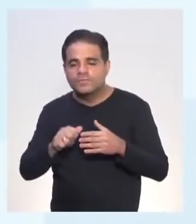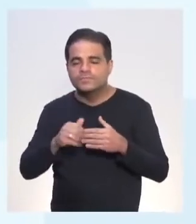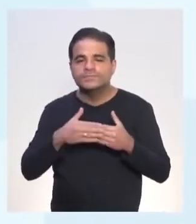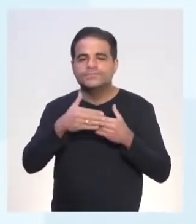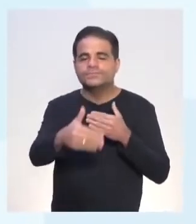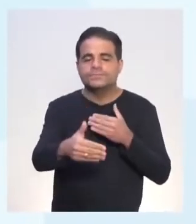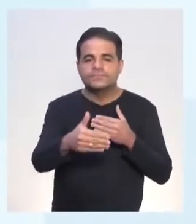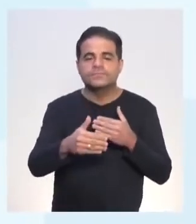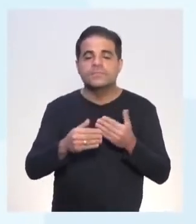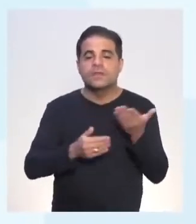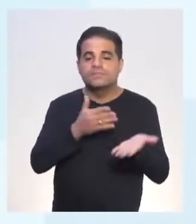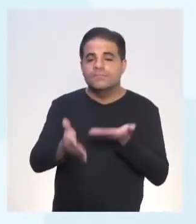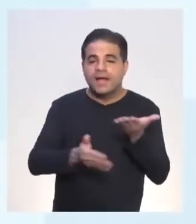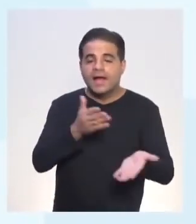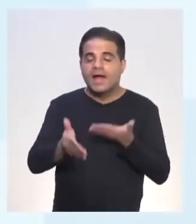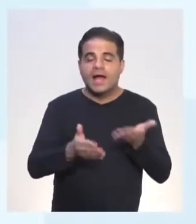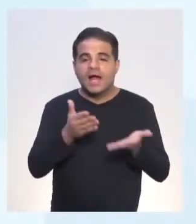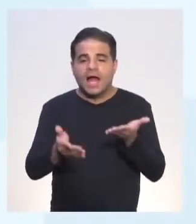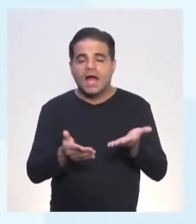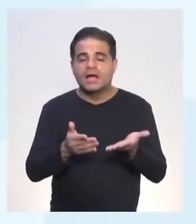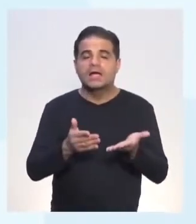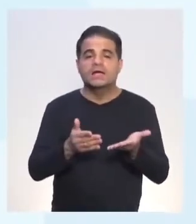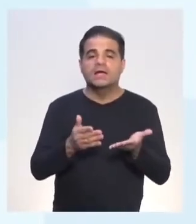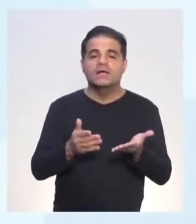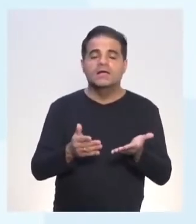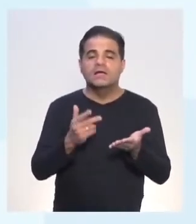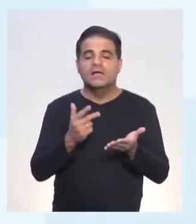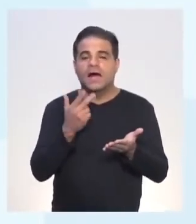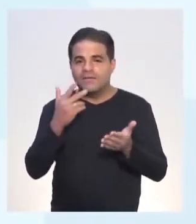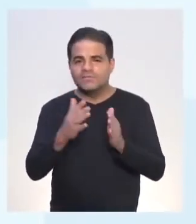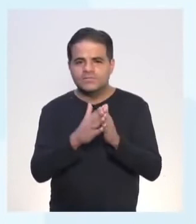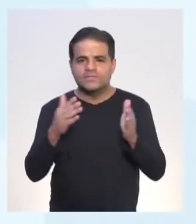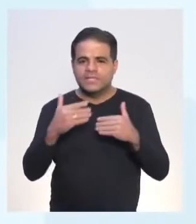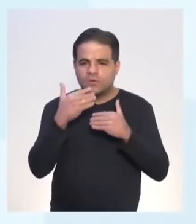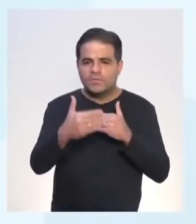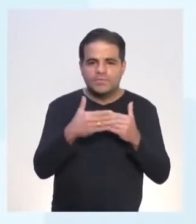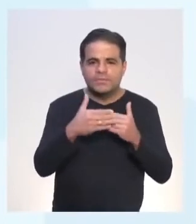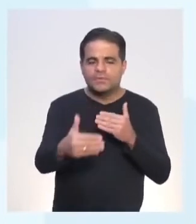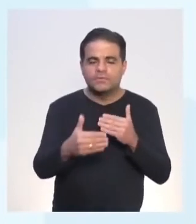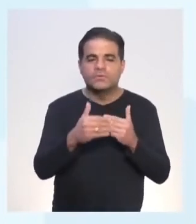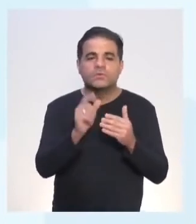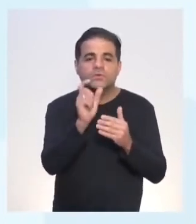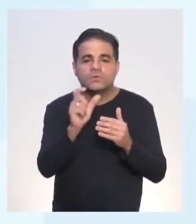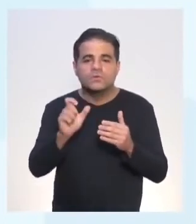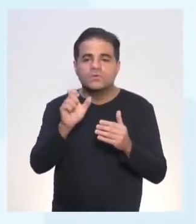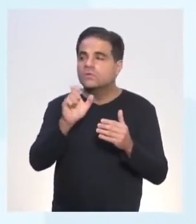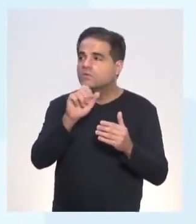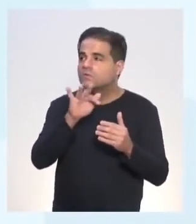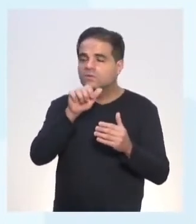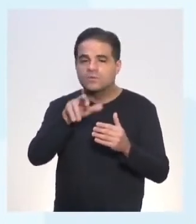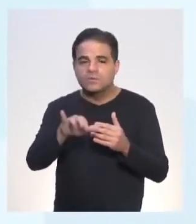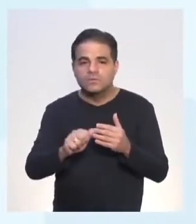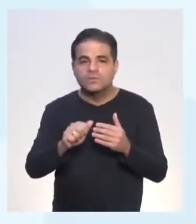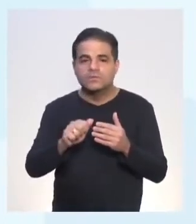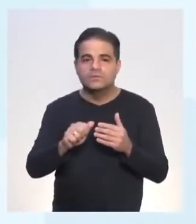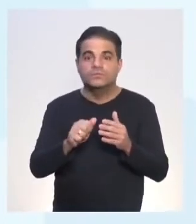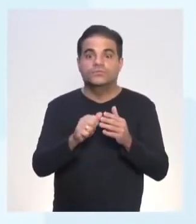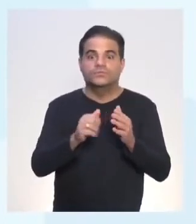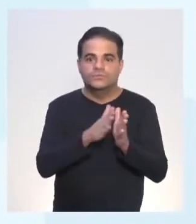usado para tratar de como é vista a fake news em épocas de pandemia, né?